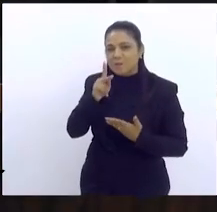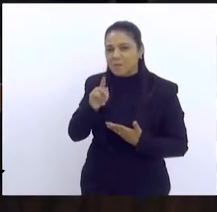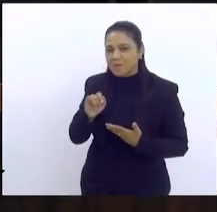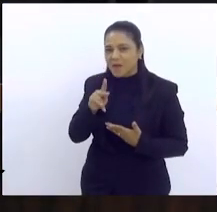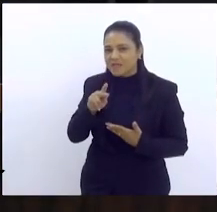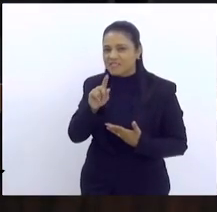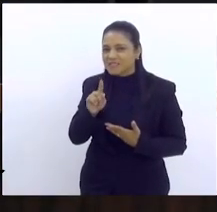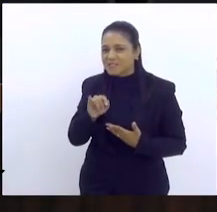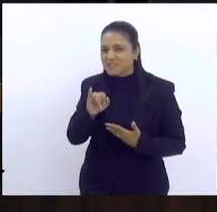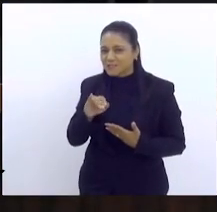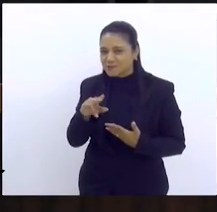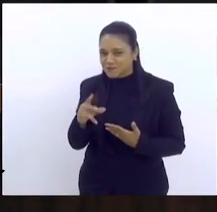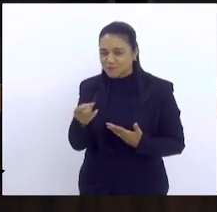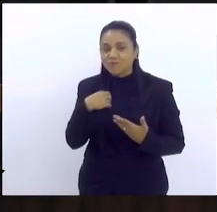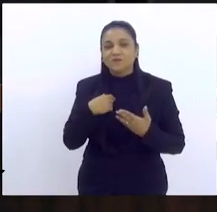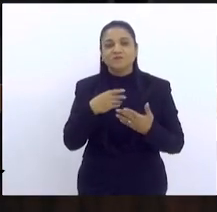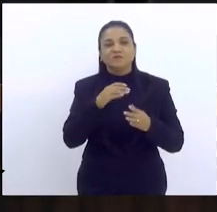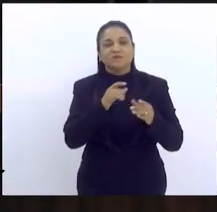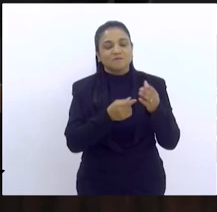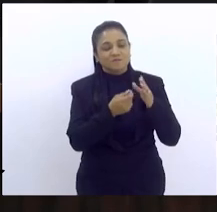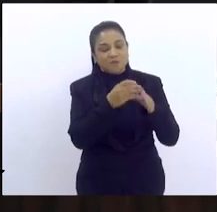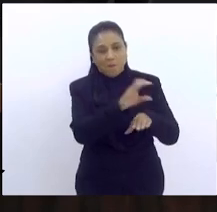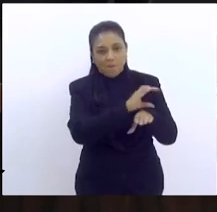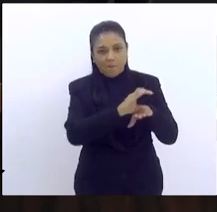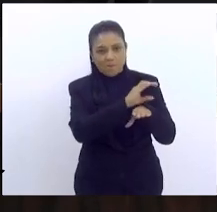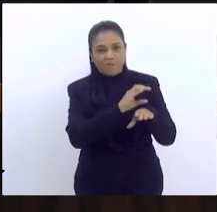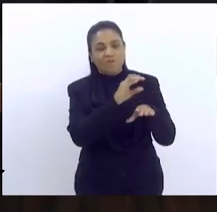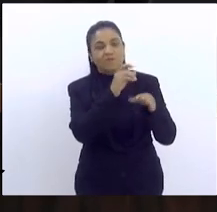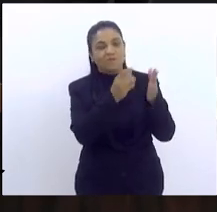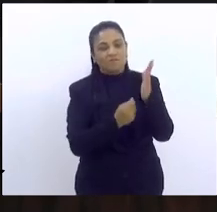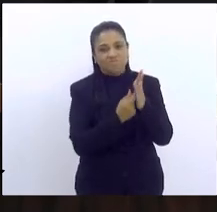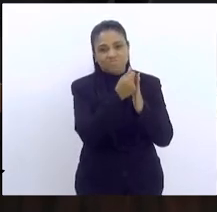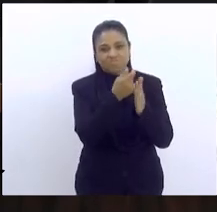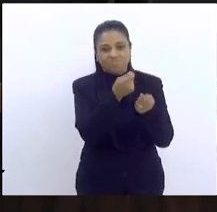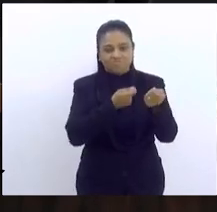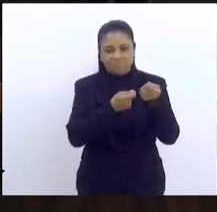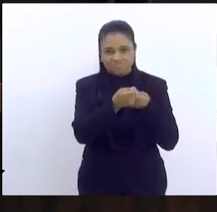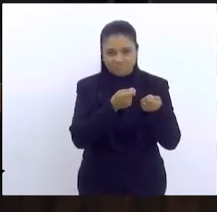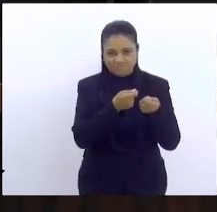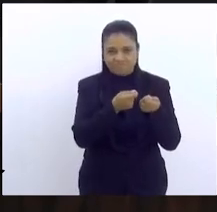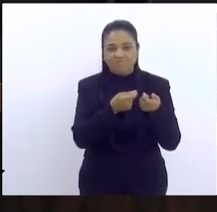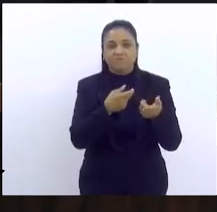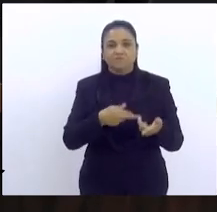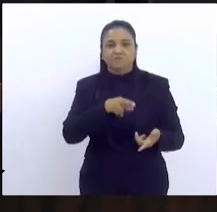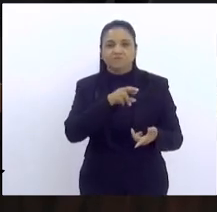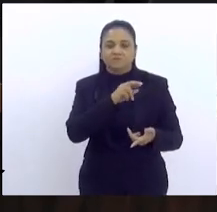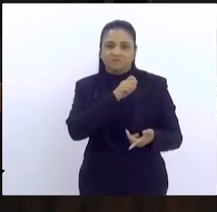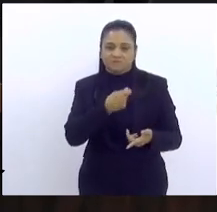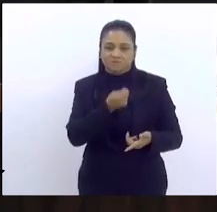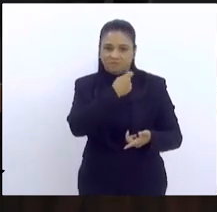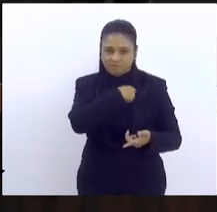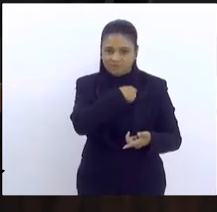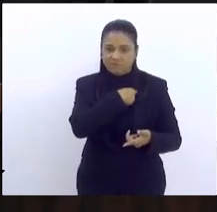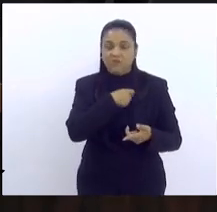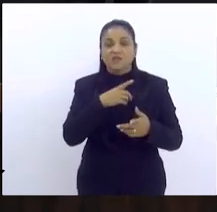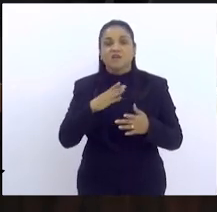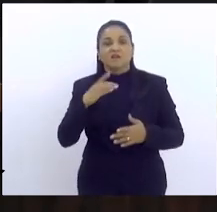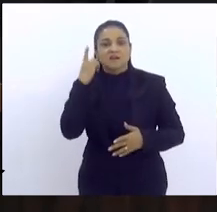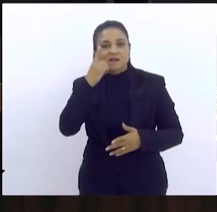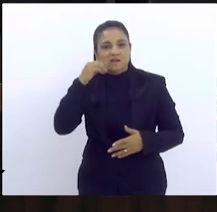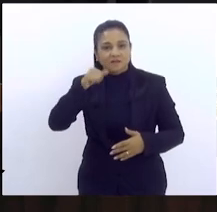ela comissão de orçamento financeiroização financeira e controle Deputado André Correia Deputado